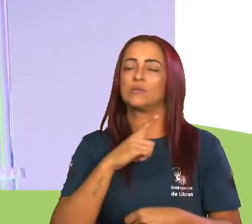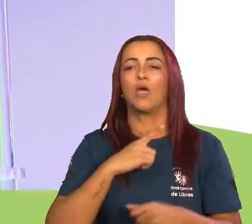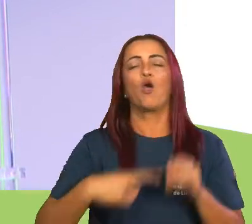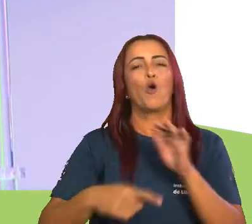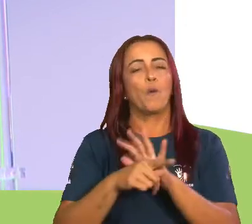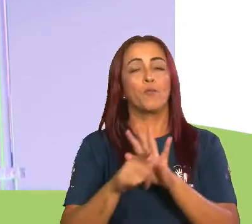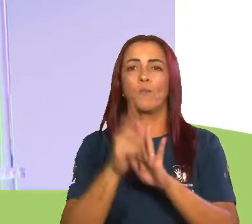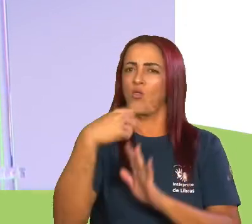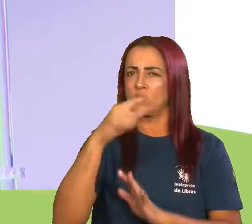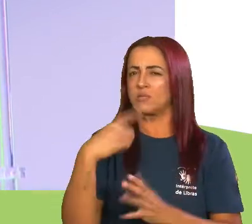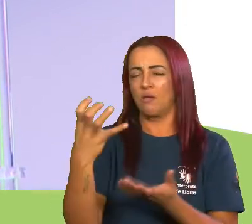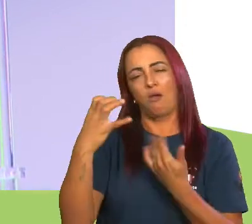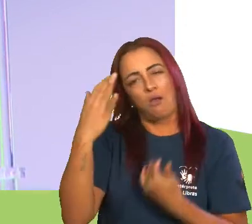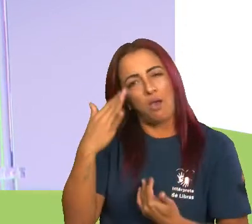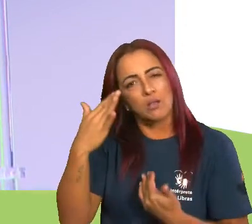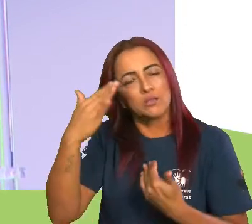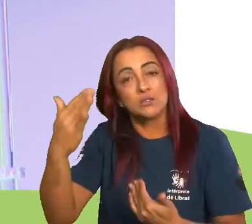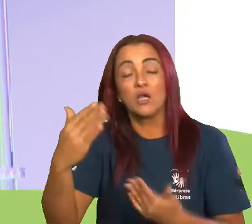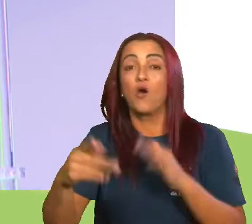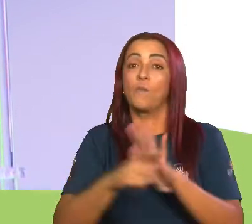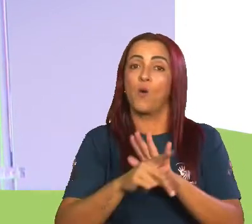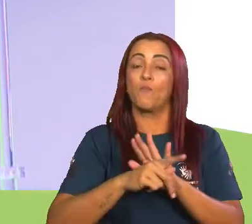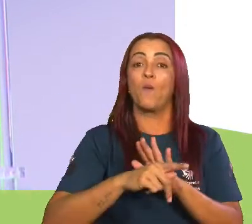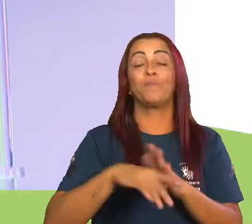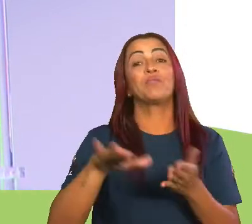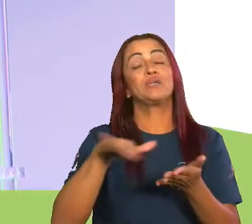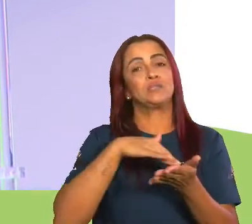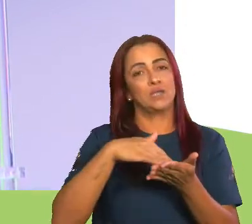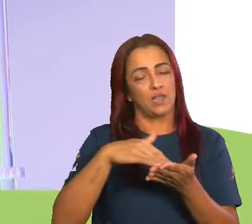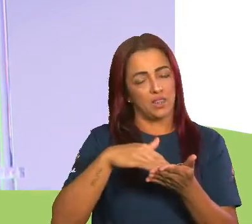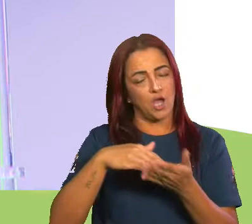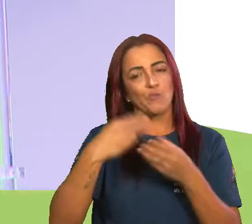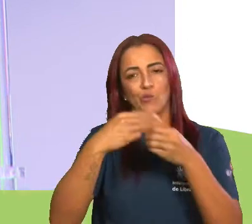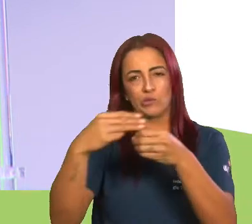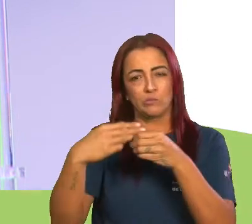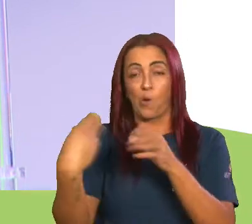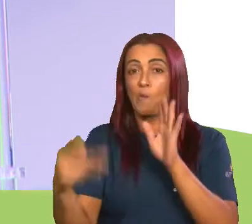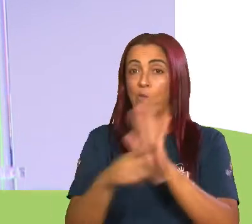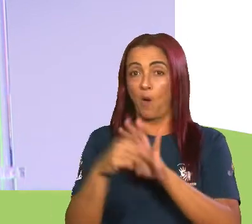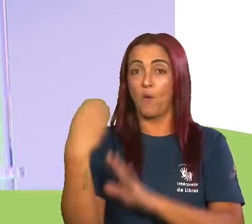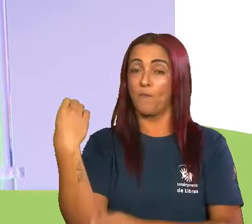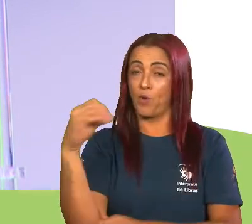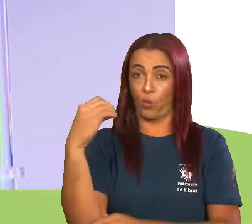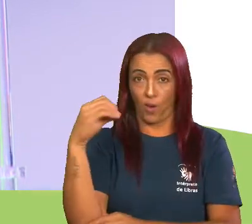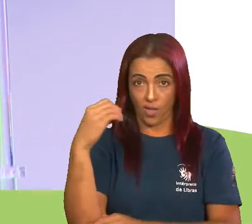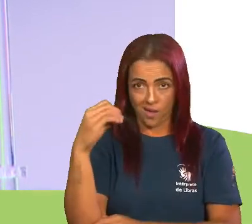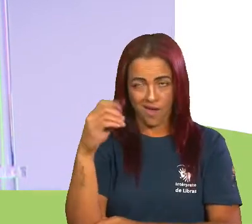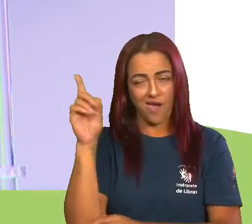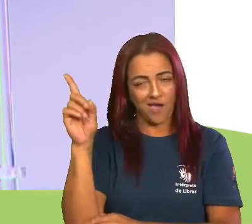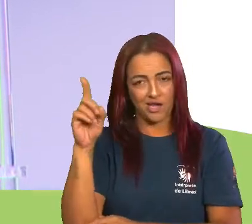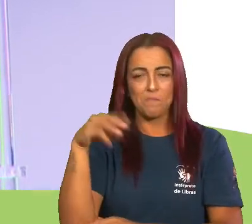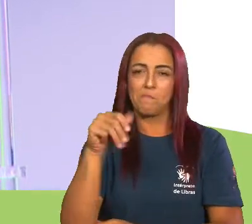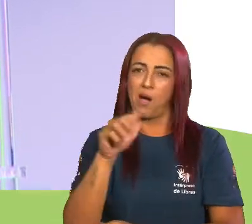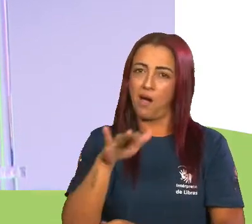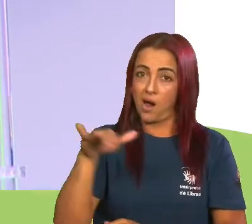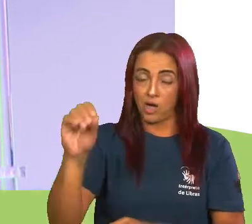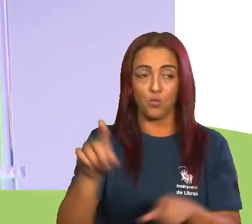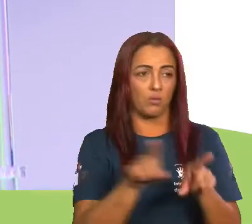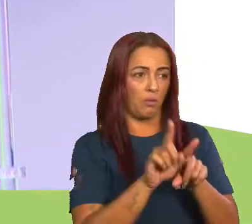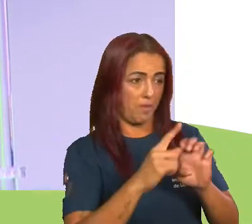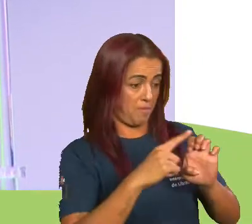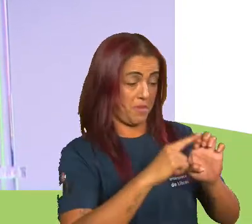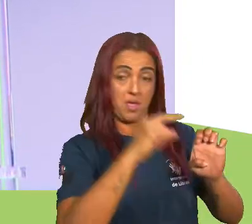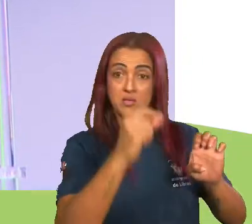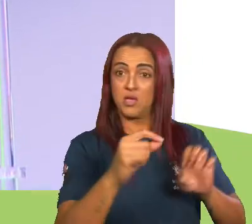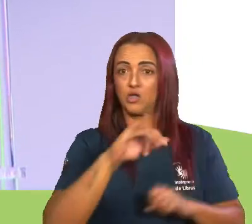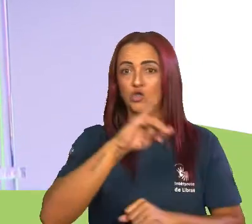alguns agradecimentos ao secretário municipal de saúde de Porto Alegre, o Dr. Mauro Esparta, ao empresário Jorge Gerdau